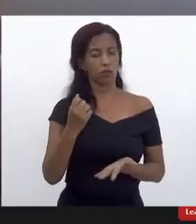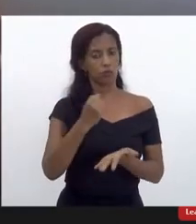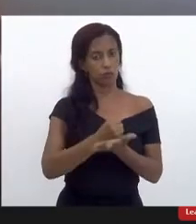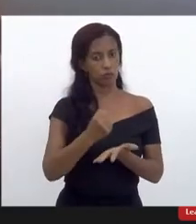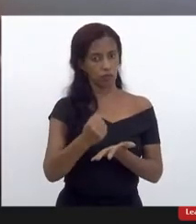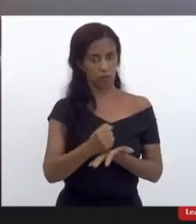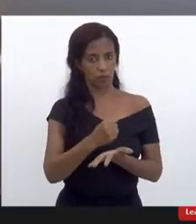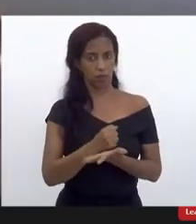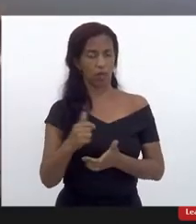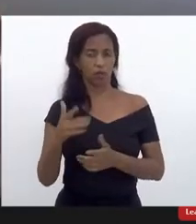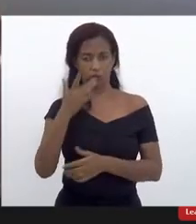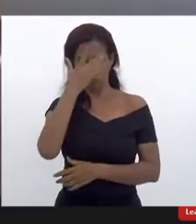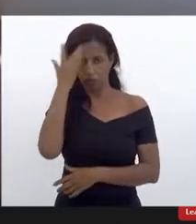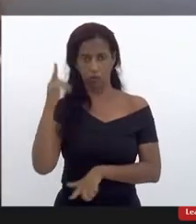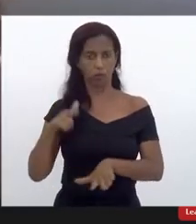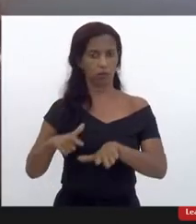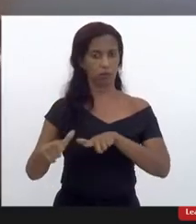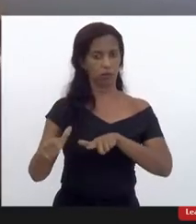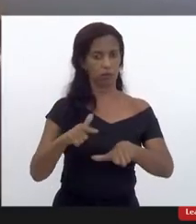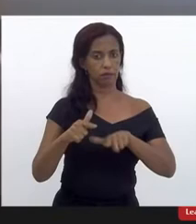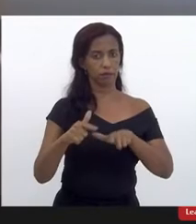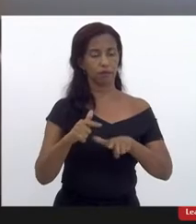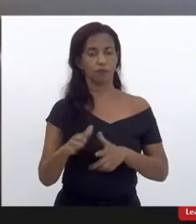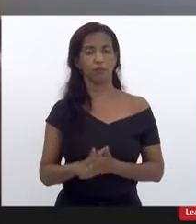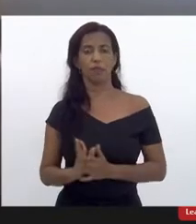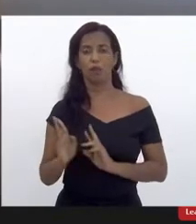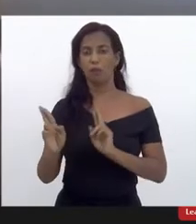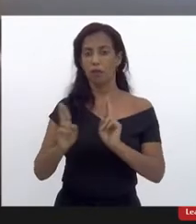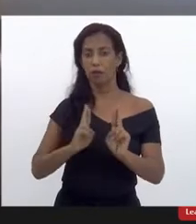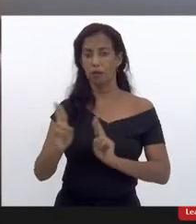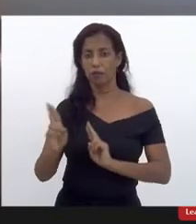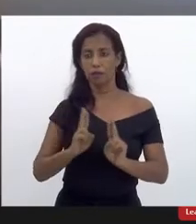terceirizados aqui, uma